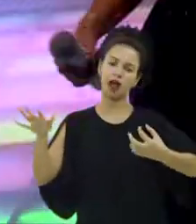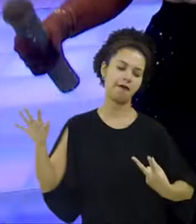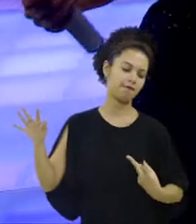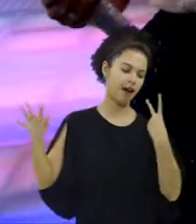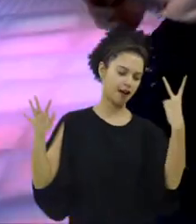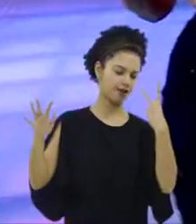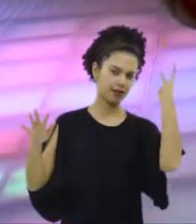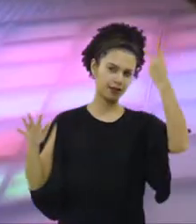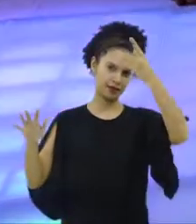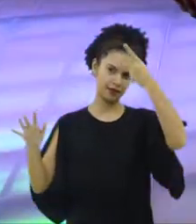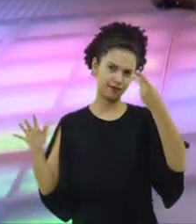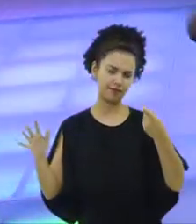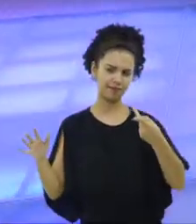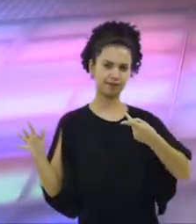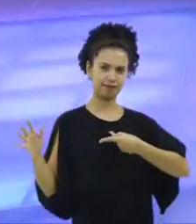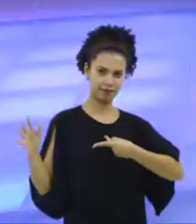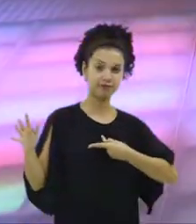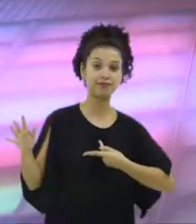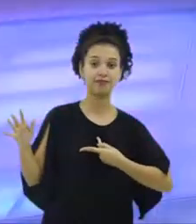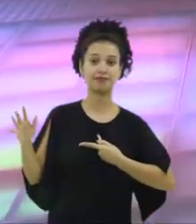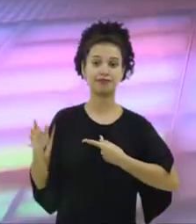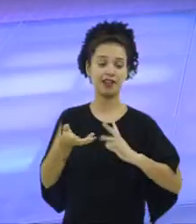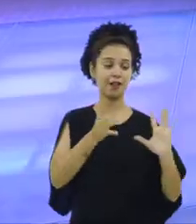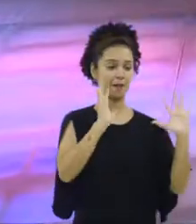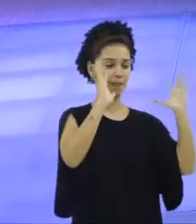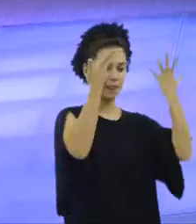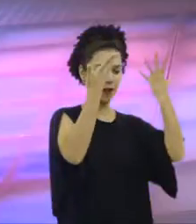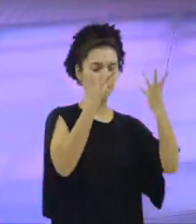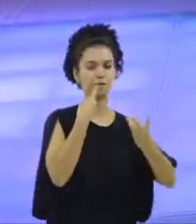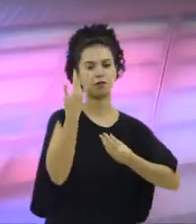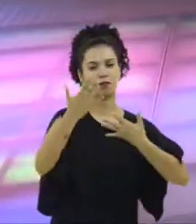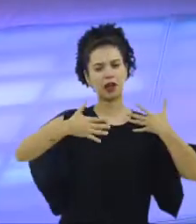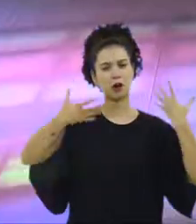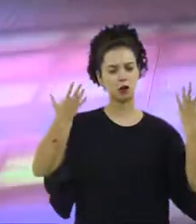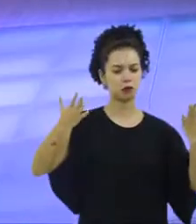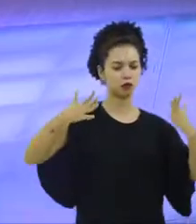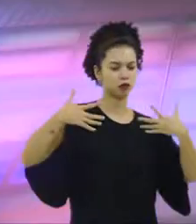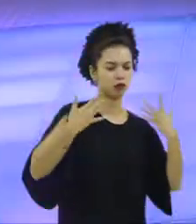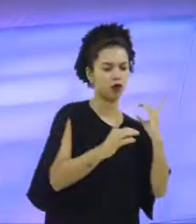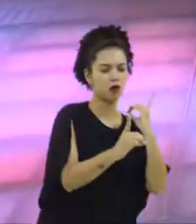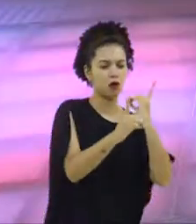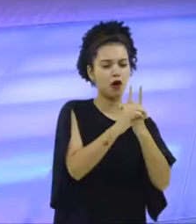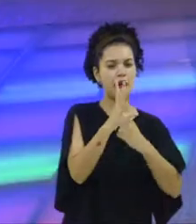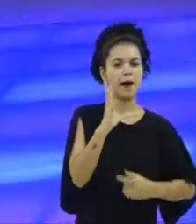Johnny Boy, o pancadão da pisadinha.